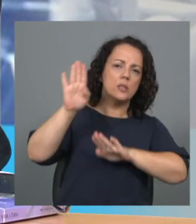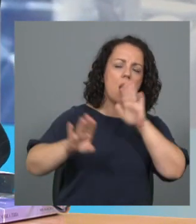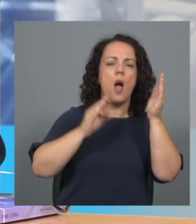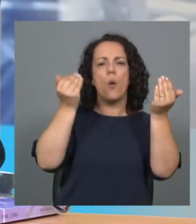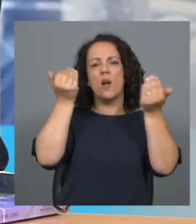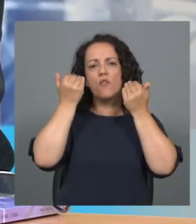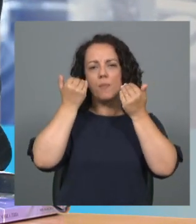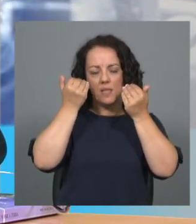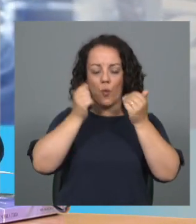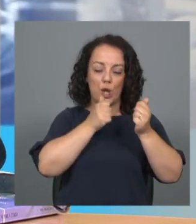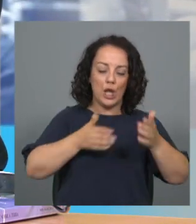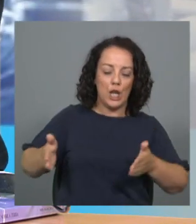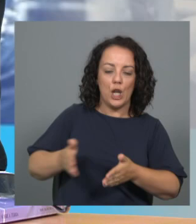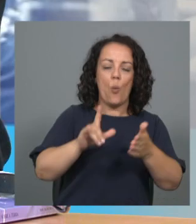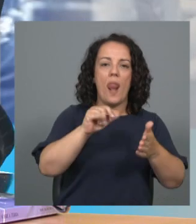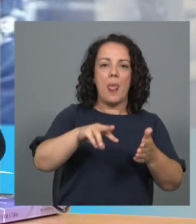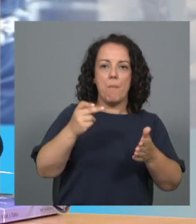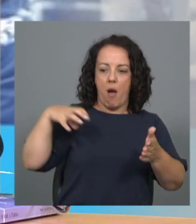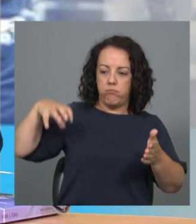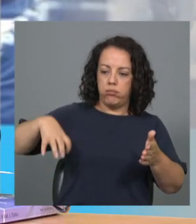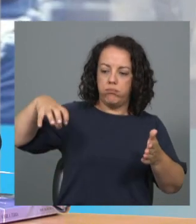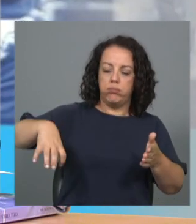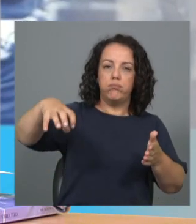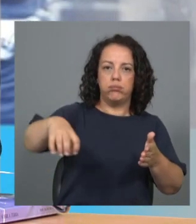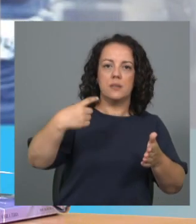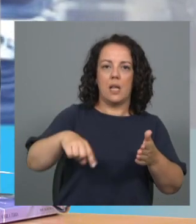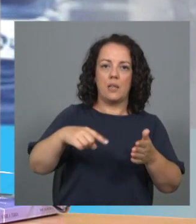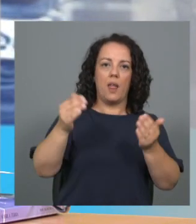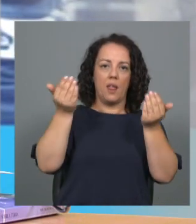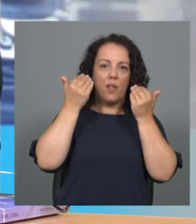ali as margens do Rio Lima, muitos deles a partir